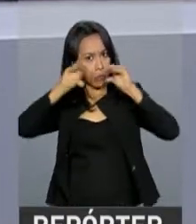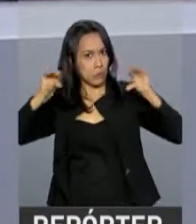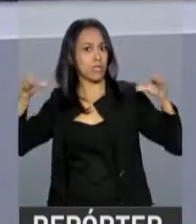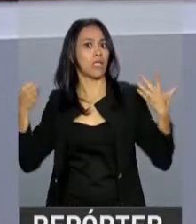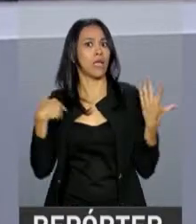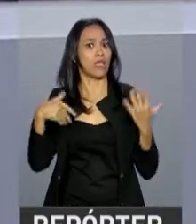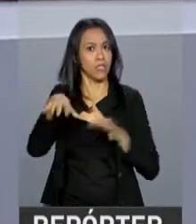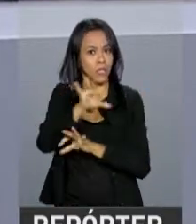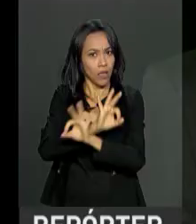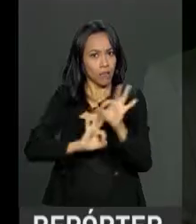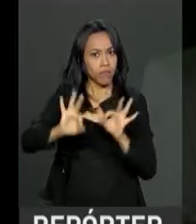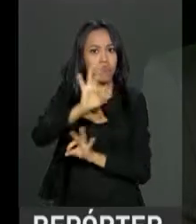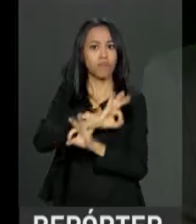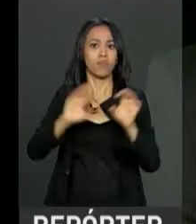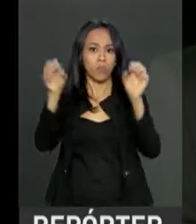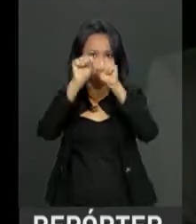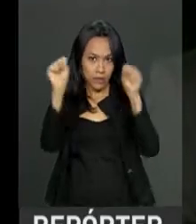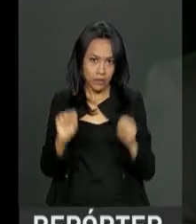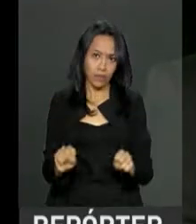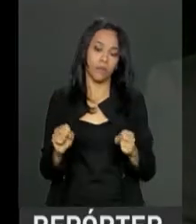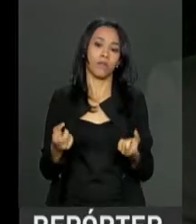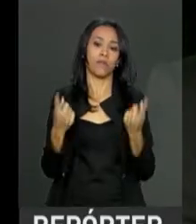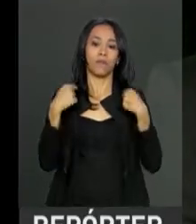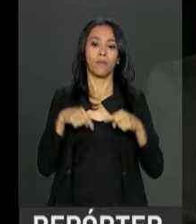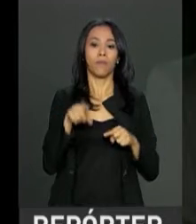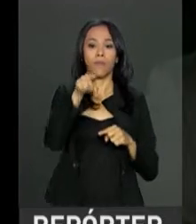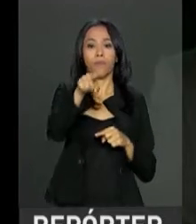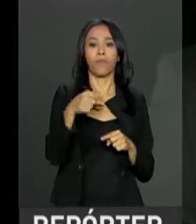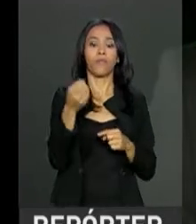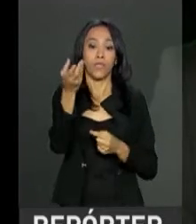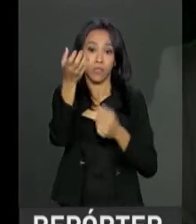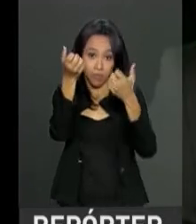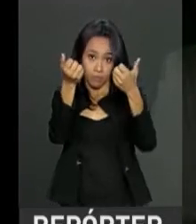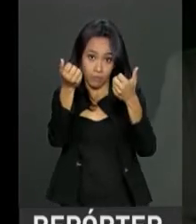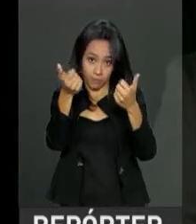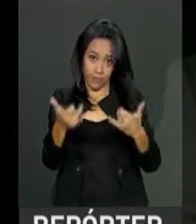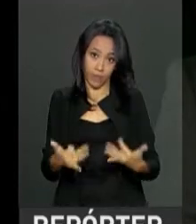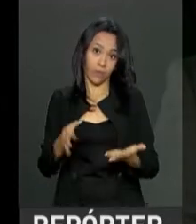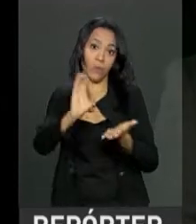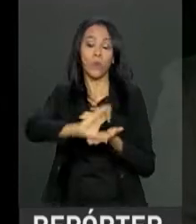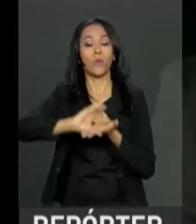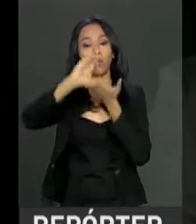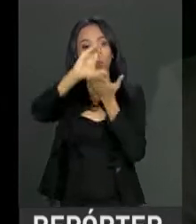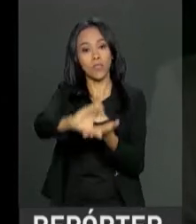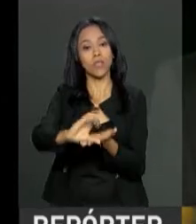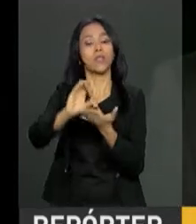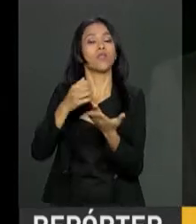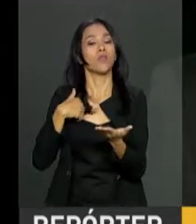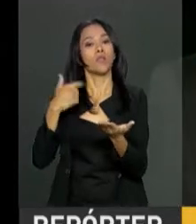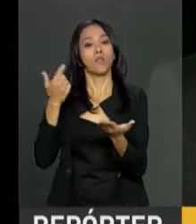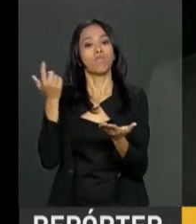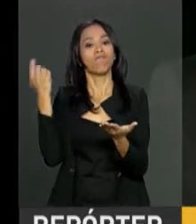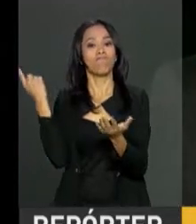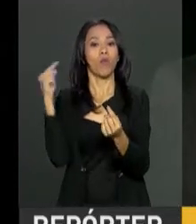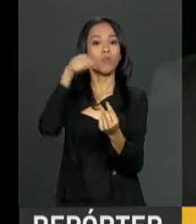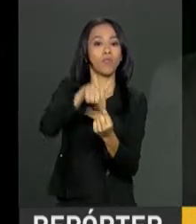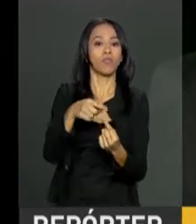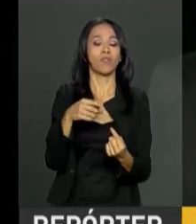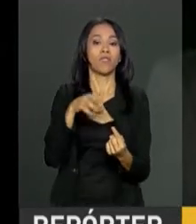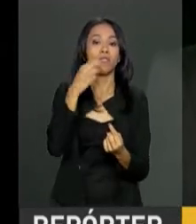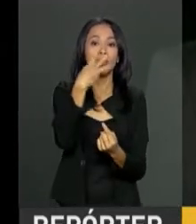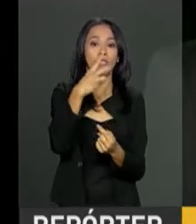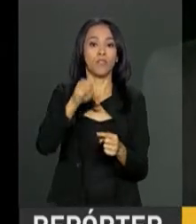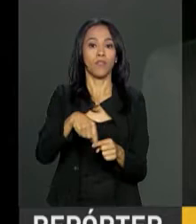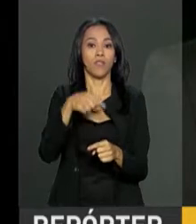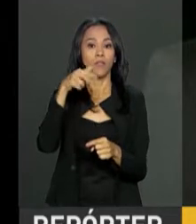anos o conselho monetário nacional decidiu fixar a meta de inflação em 3,75 por cento